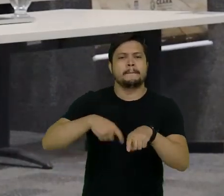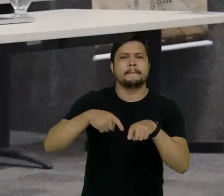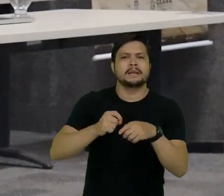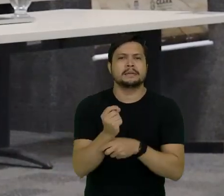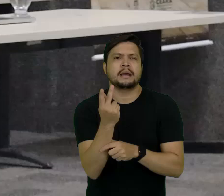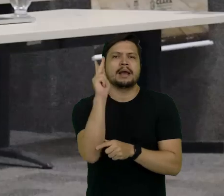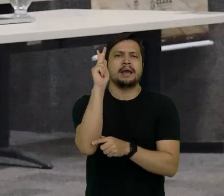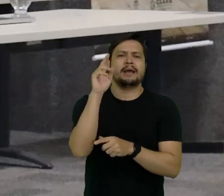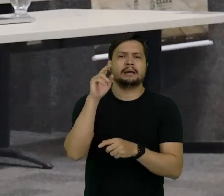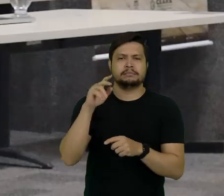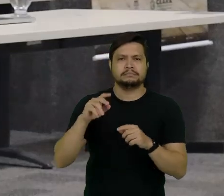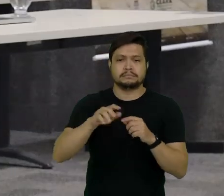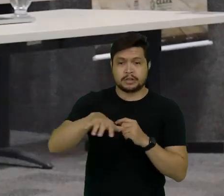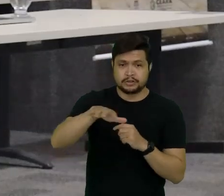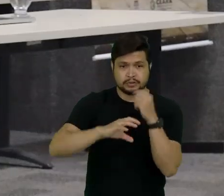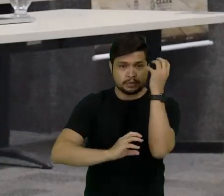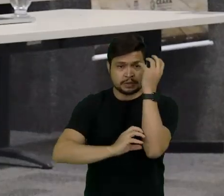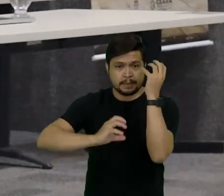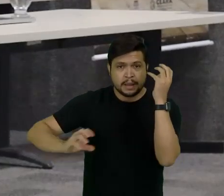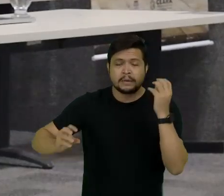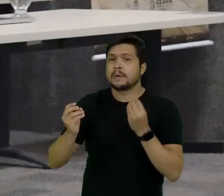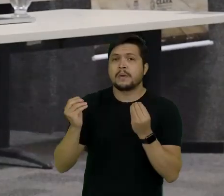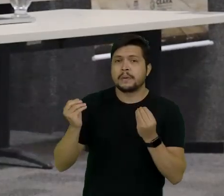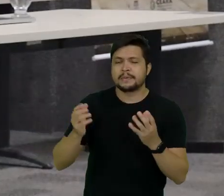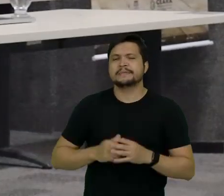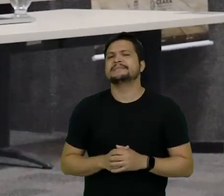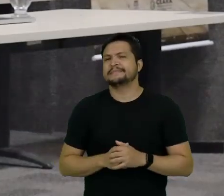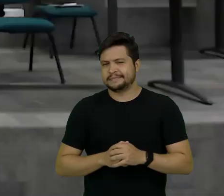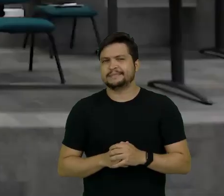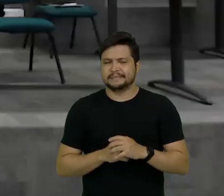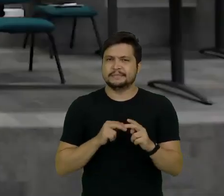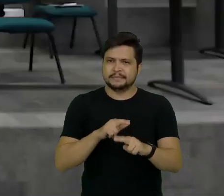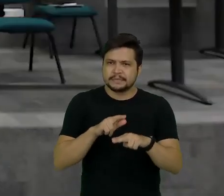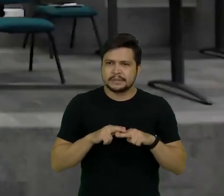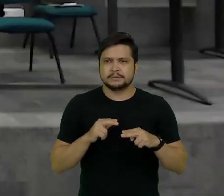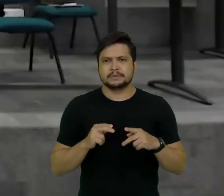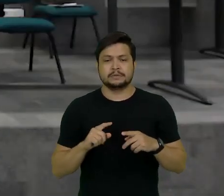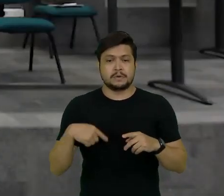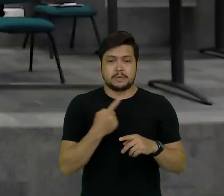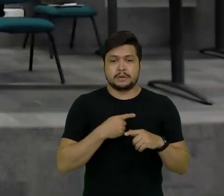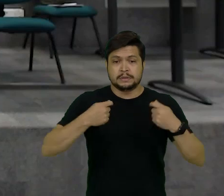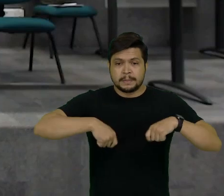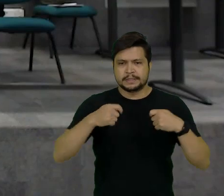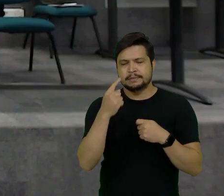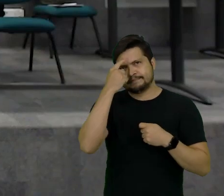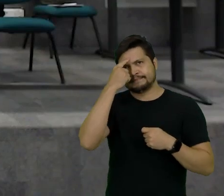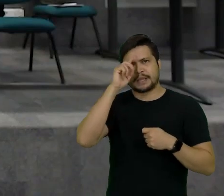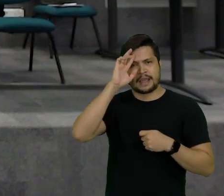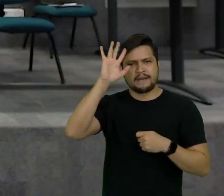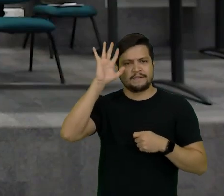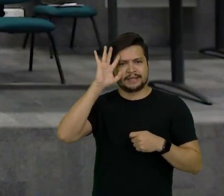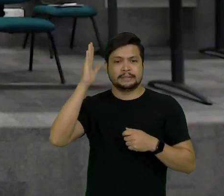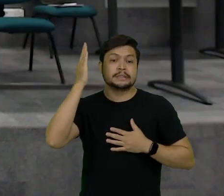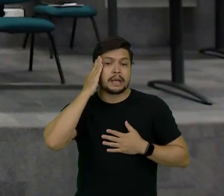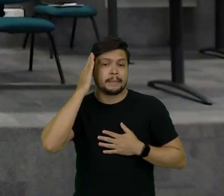no semiárido, enfim. A gente tem que abraçar essa questão de ser zootecnista do sertão,